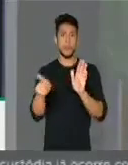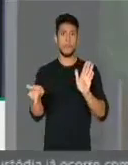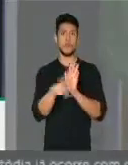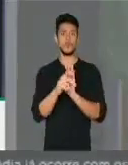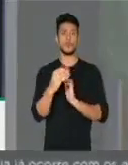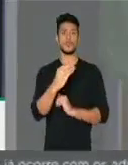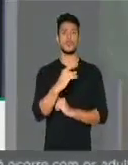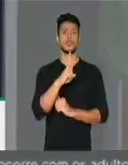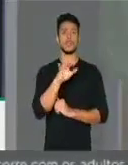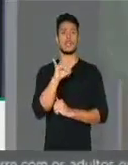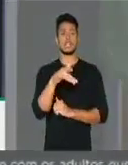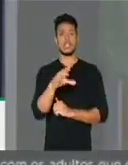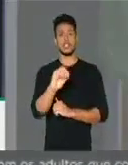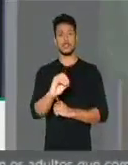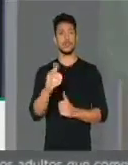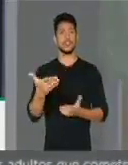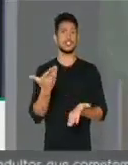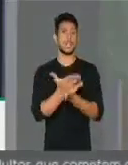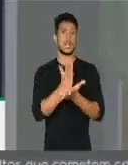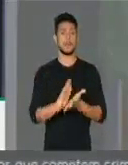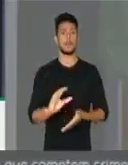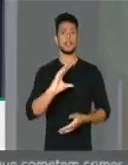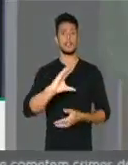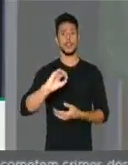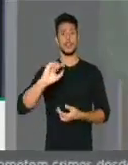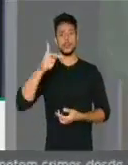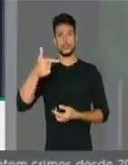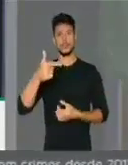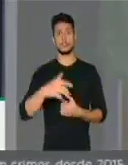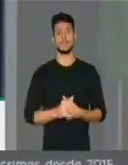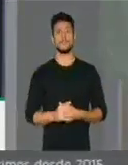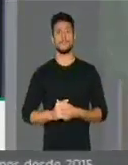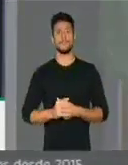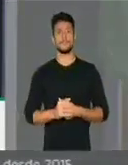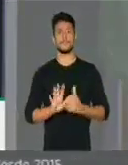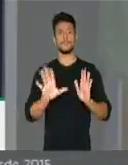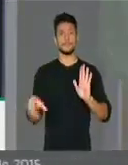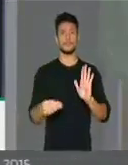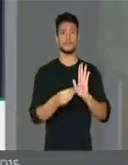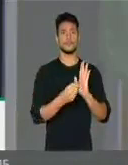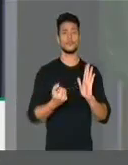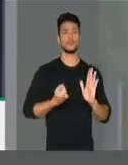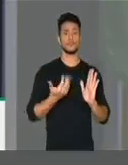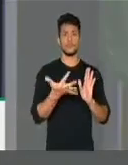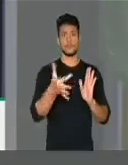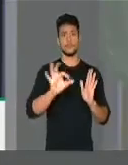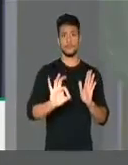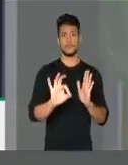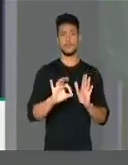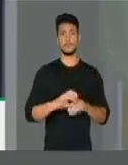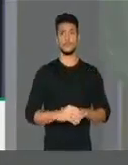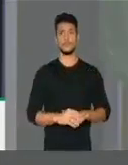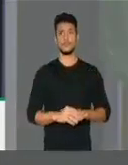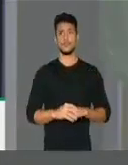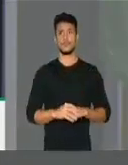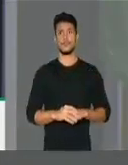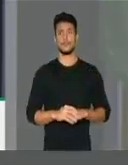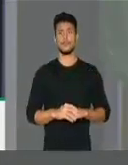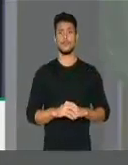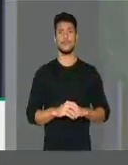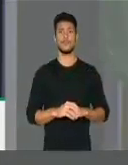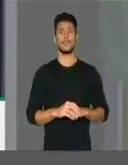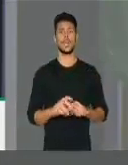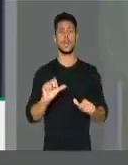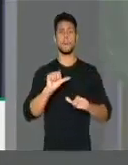créditos de descarbonização. A emenda número 10. Desse ao artigo 27